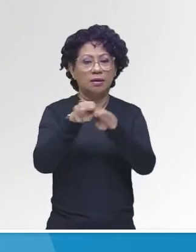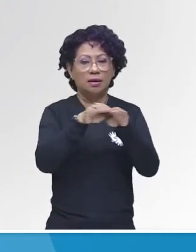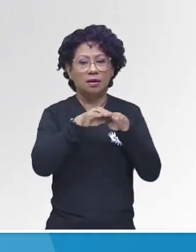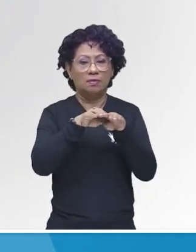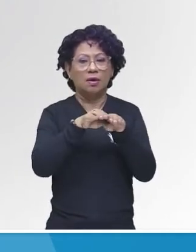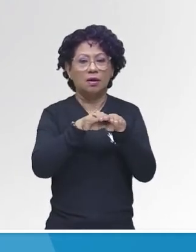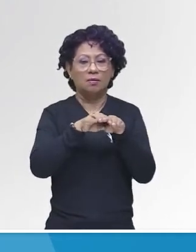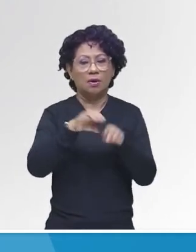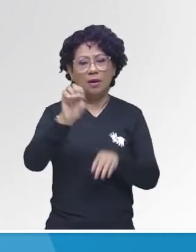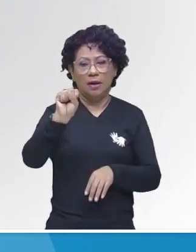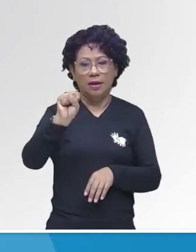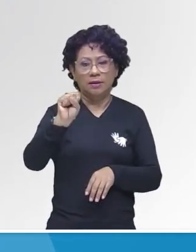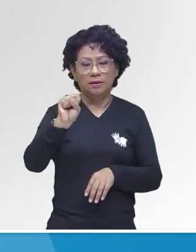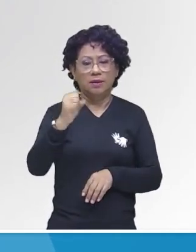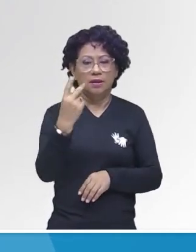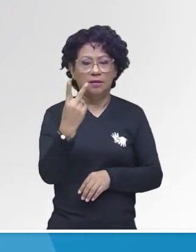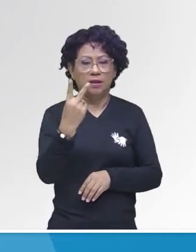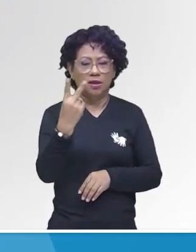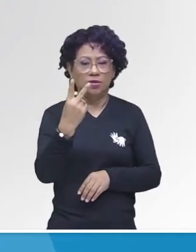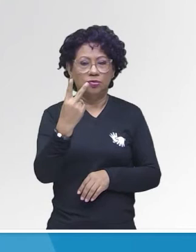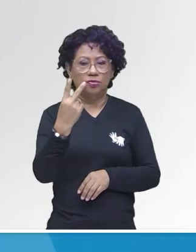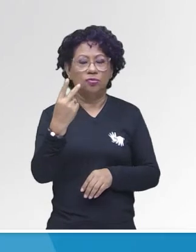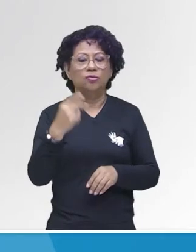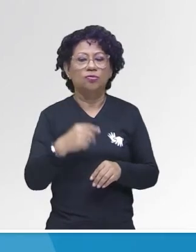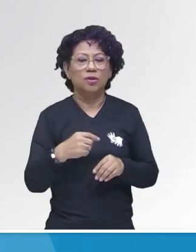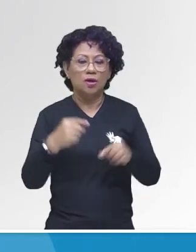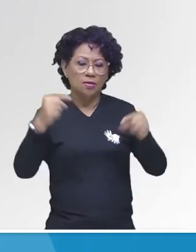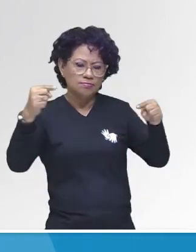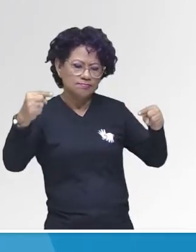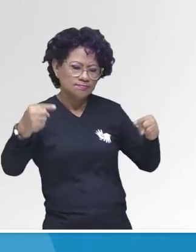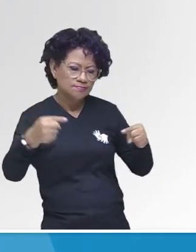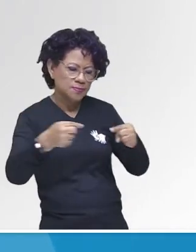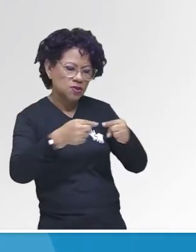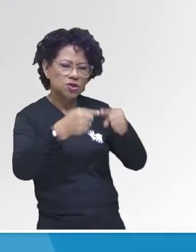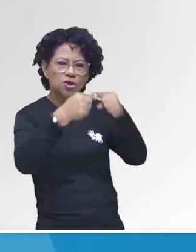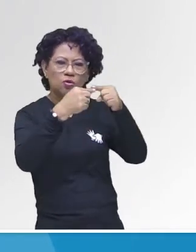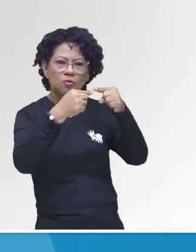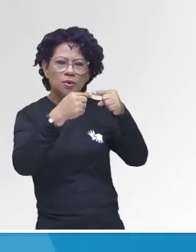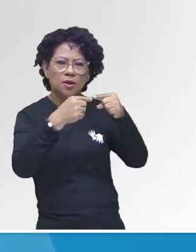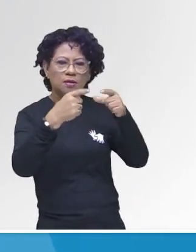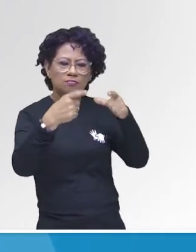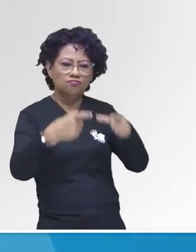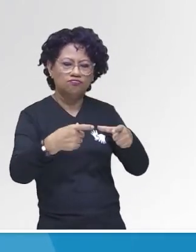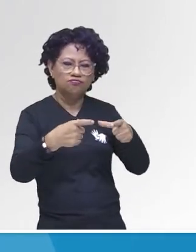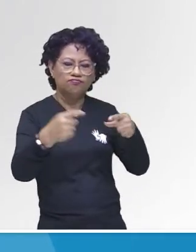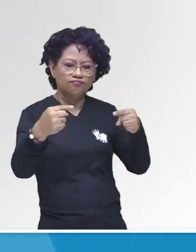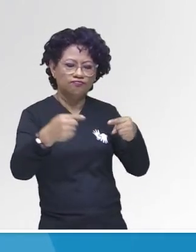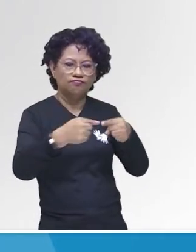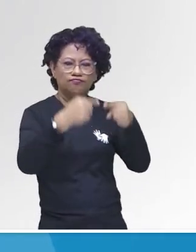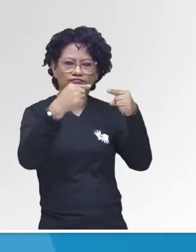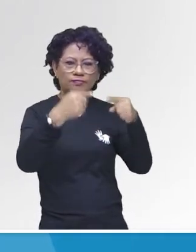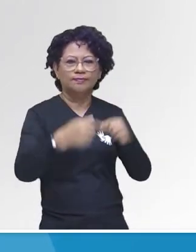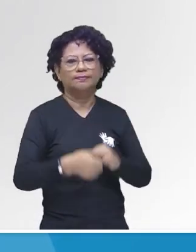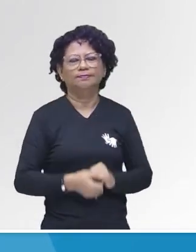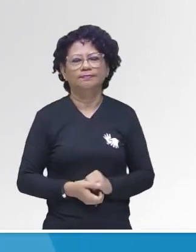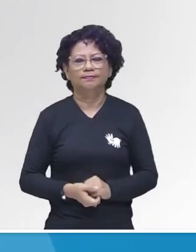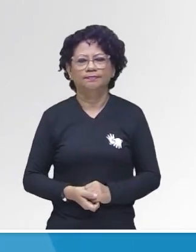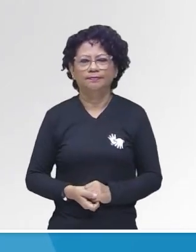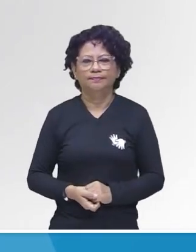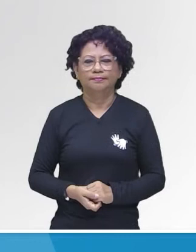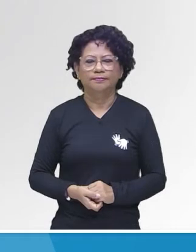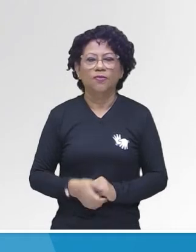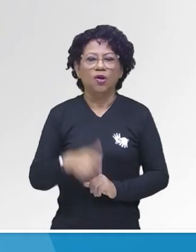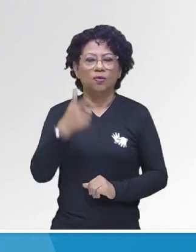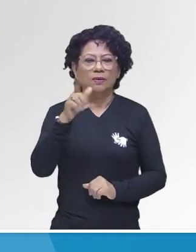Que essas duas retas se coincidem, se encontraram no mesmo lugar sem combinar antes, tá bom? Vamos ver